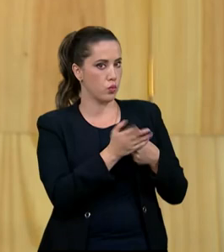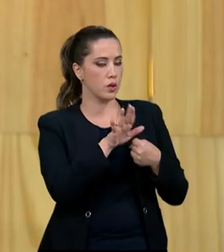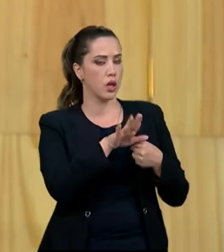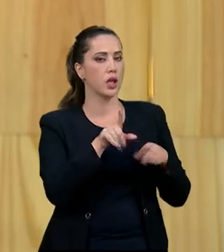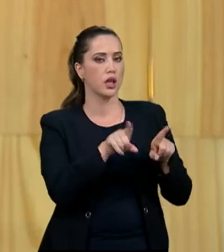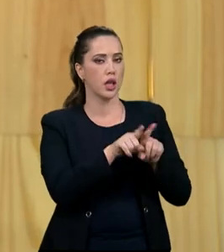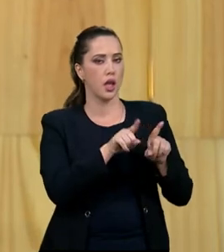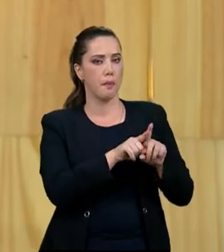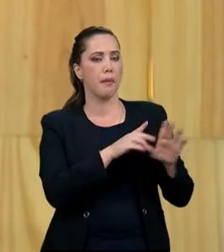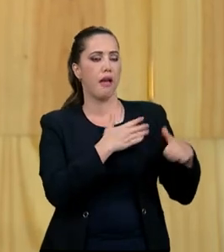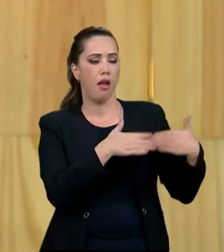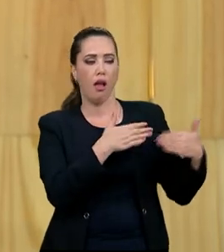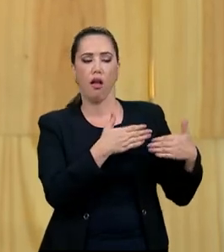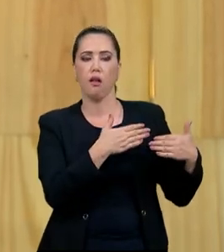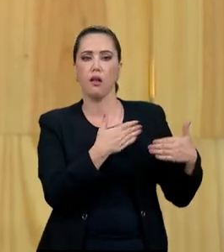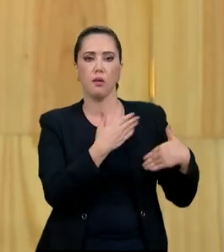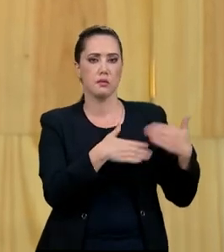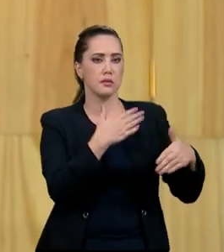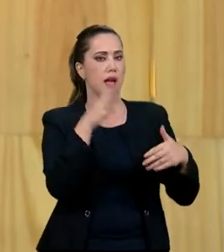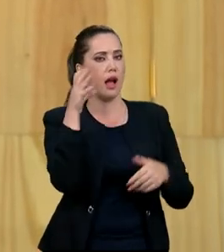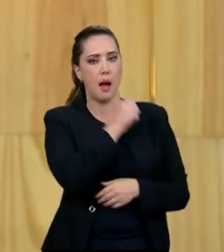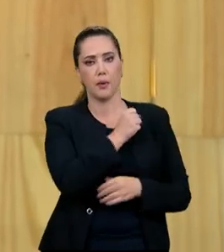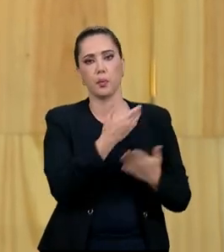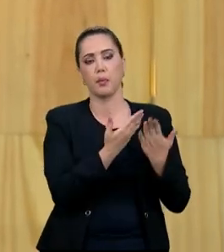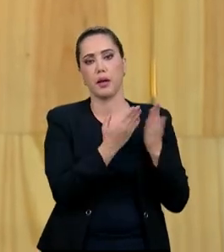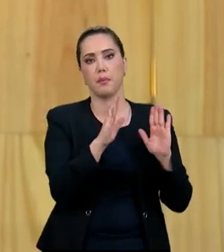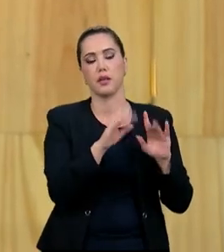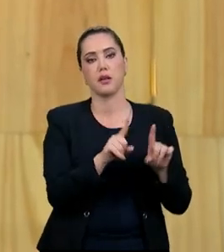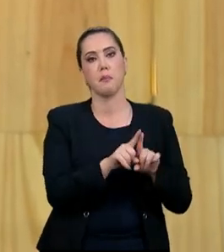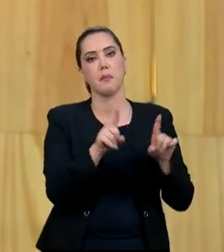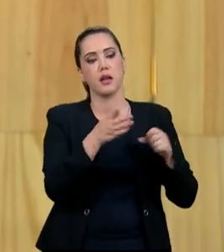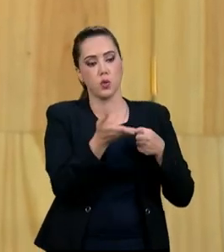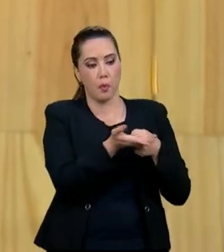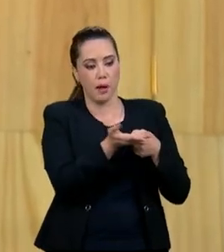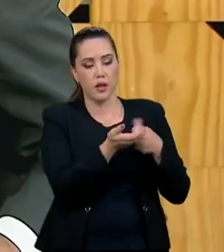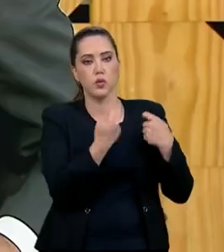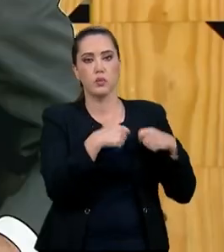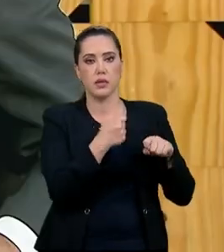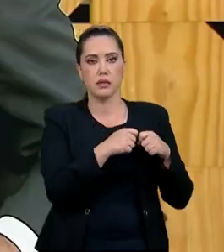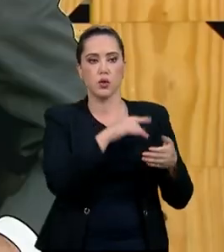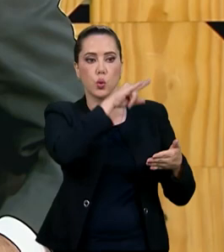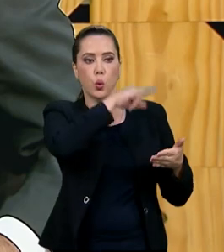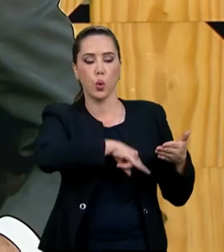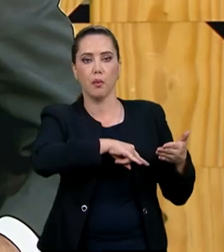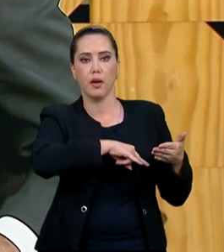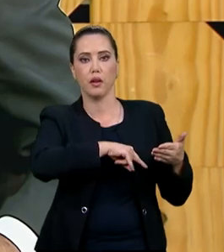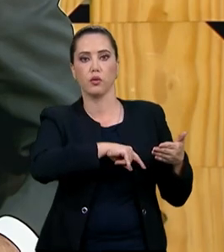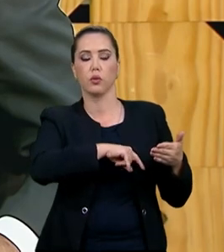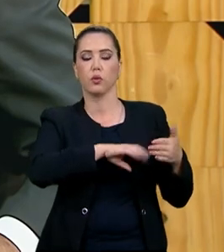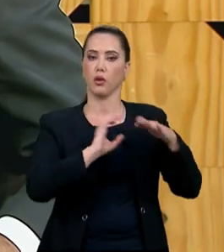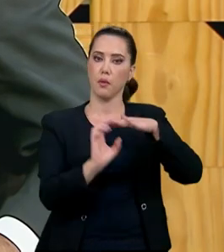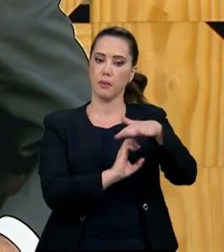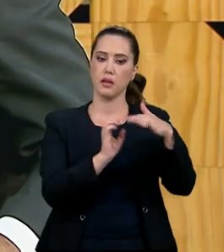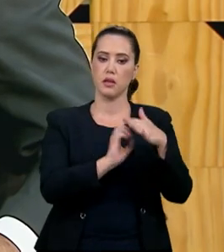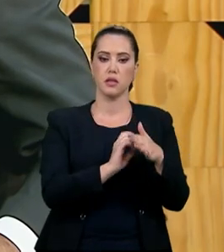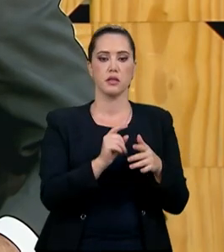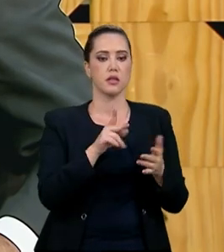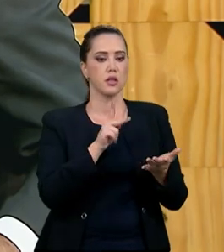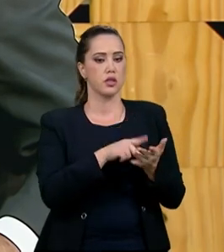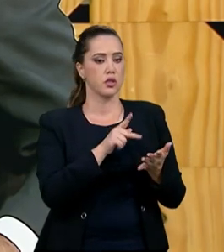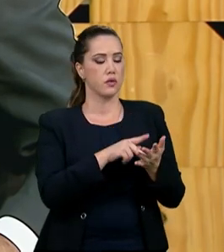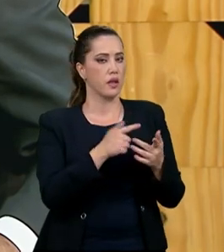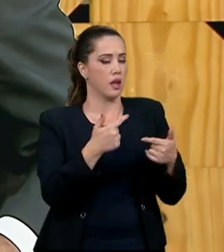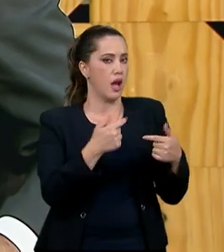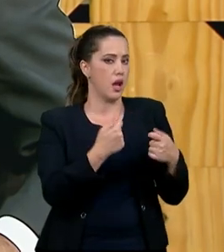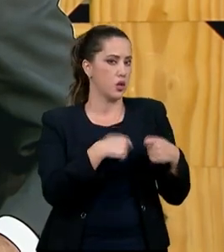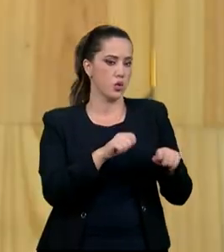tem um processo celere de licenciamento. A diferença é que no caso de médio risco, você precisa da declaração do empresário que realmente ele